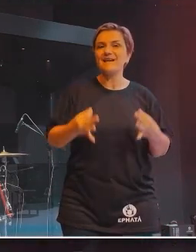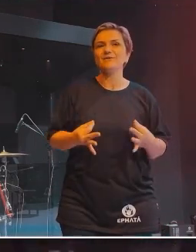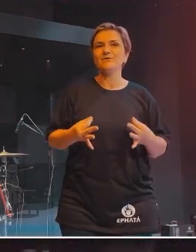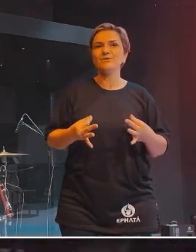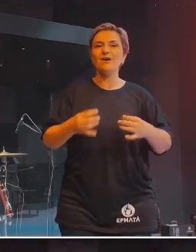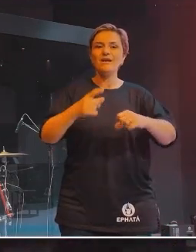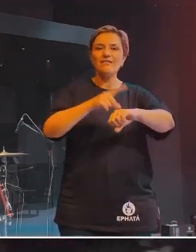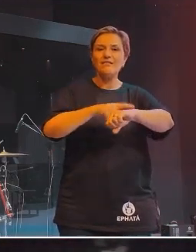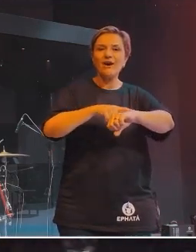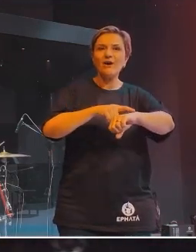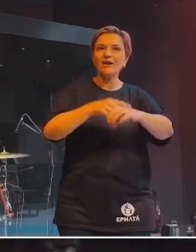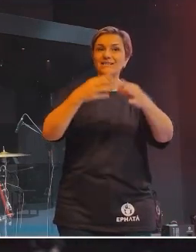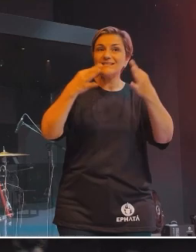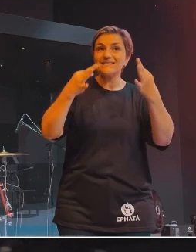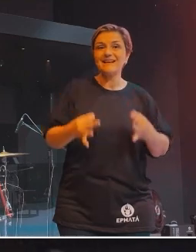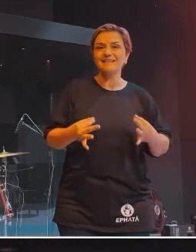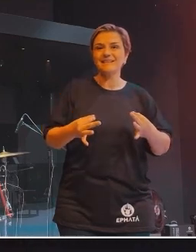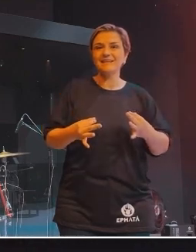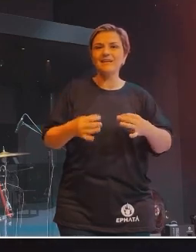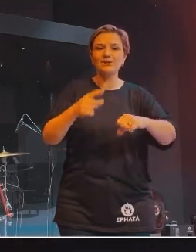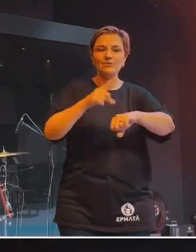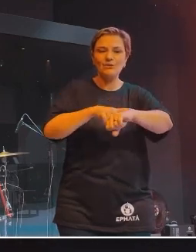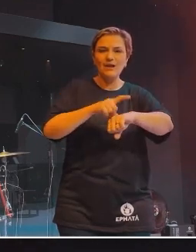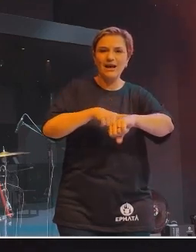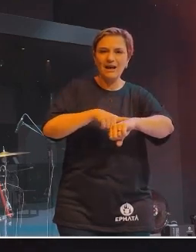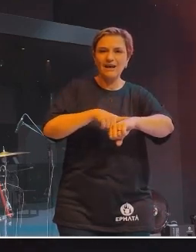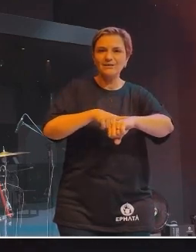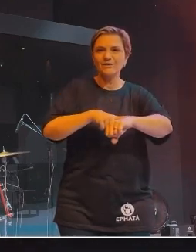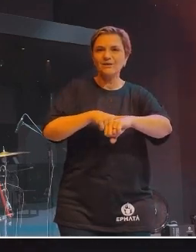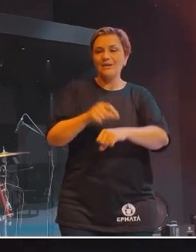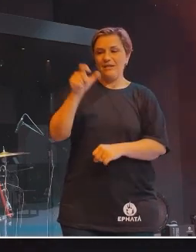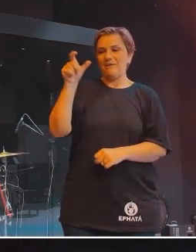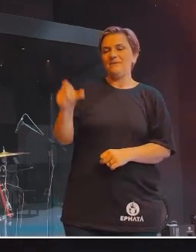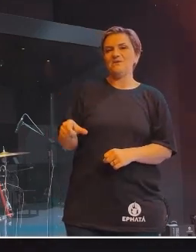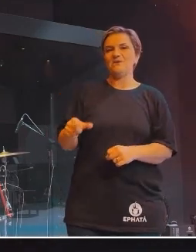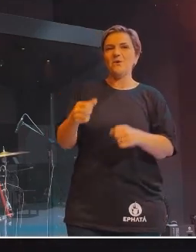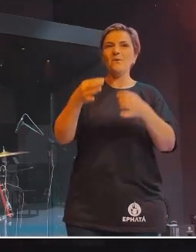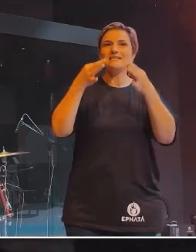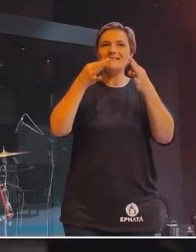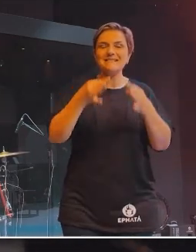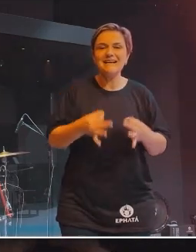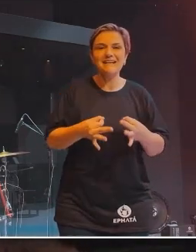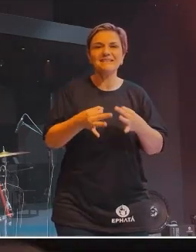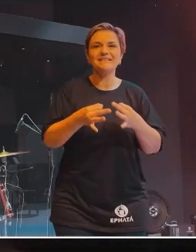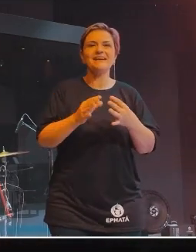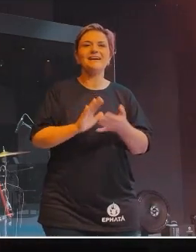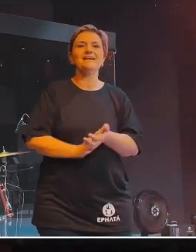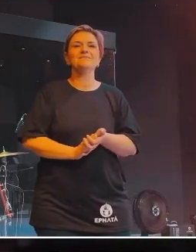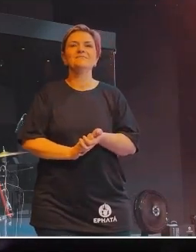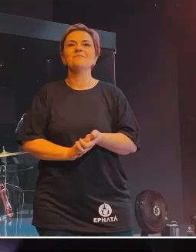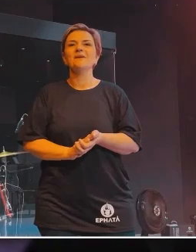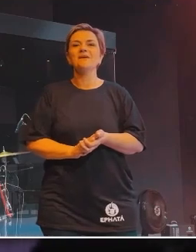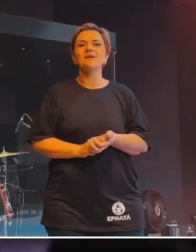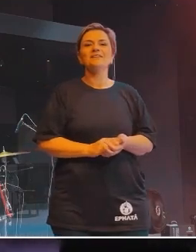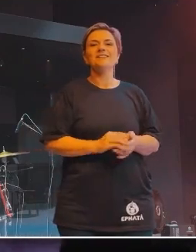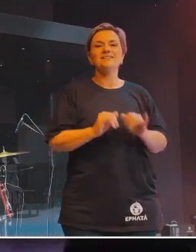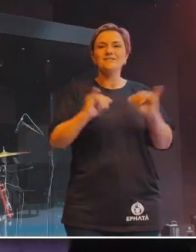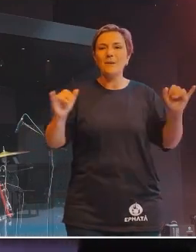na hora certa e do lado da pessoa certa. Fala assim para